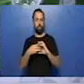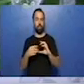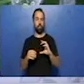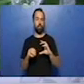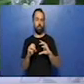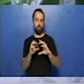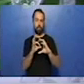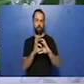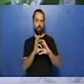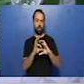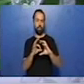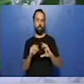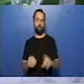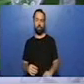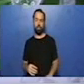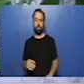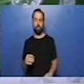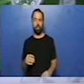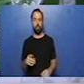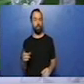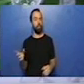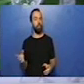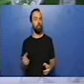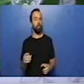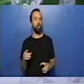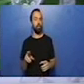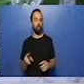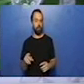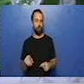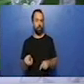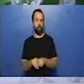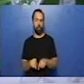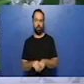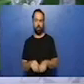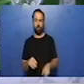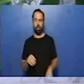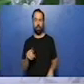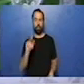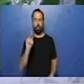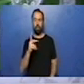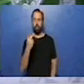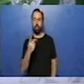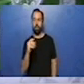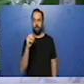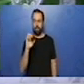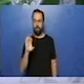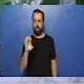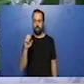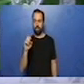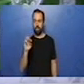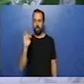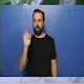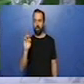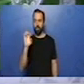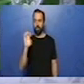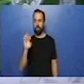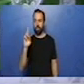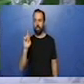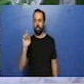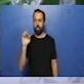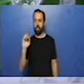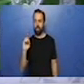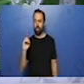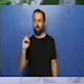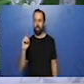heterótrofos. Isso significa que eles não produzem o próprio alimento, eles precisam consumir uma fonte de energia, uma glicose feita por